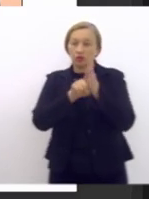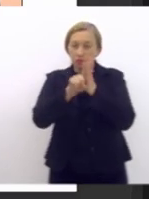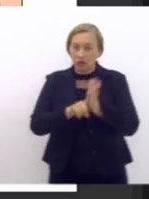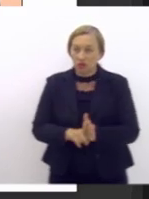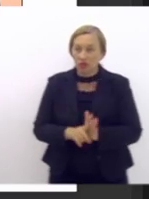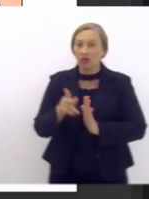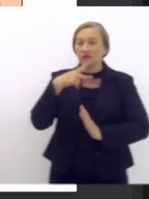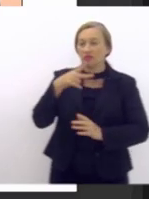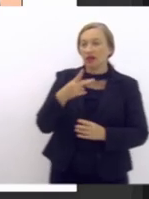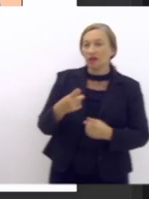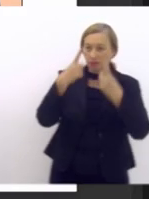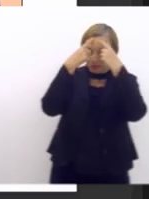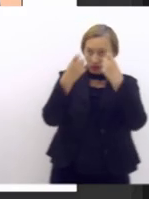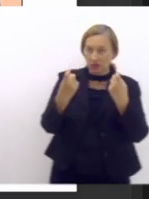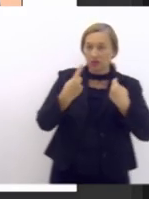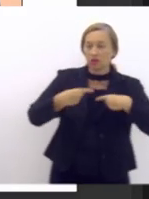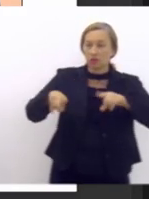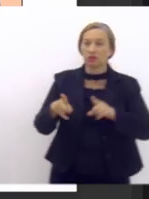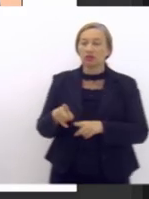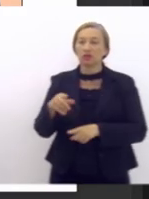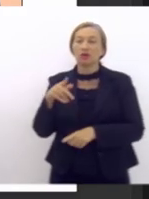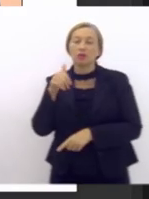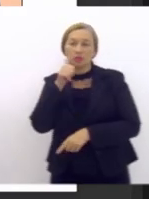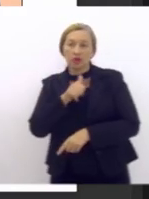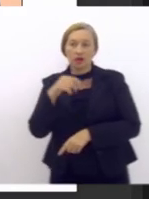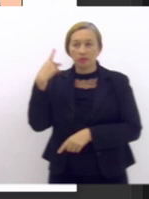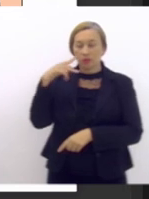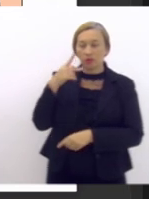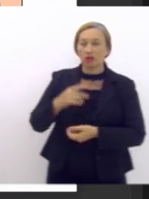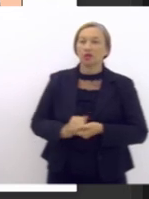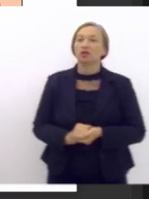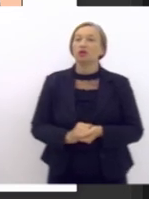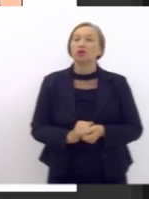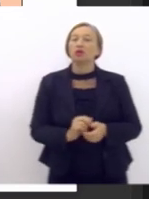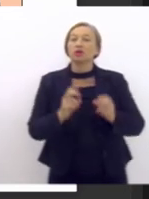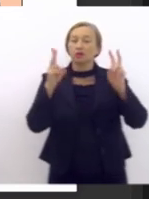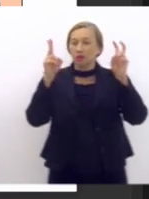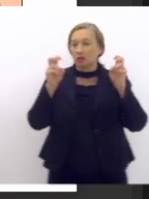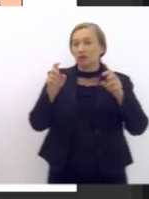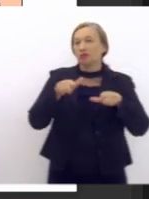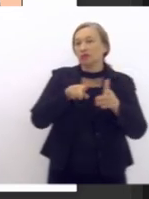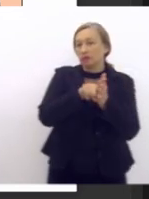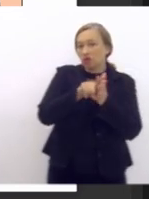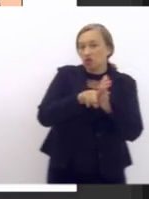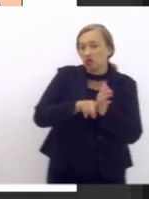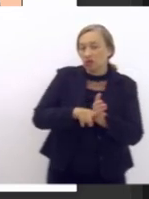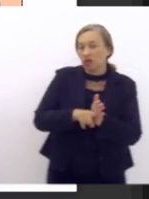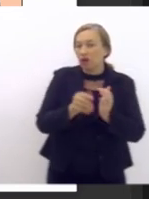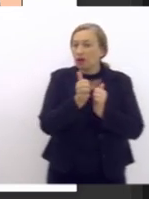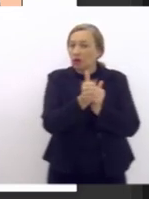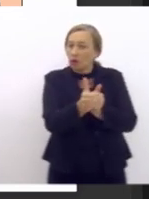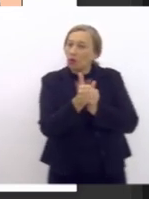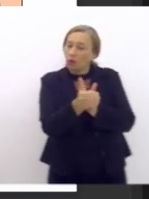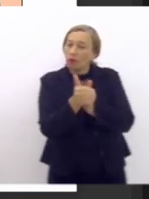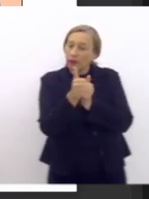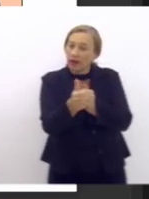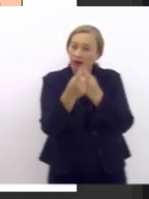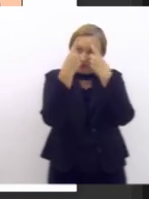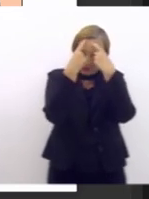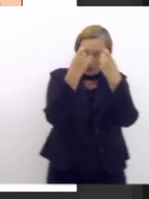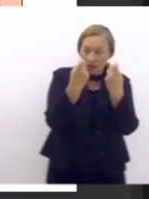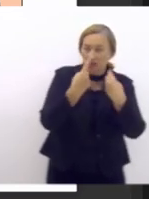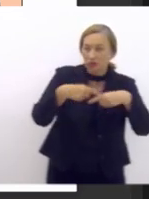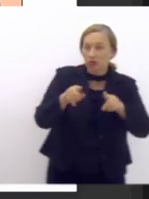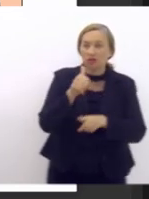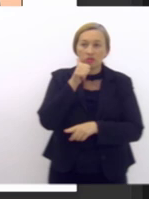do eixo de violência política contra a mulher, então, os nossos temas de pesquisa, eles buscam acompanhar os casos de violência cometida